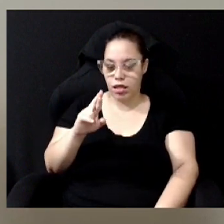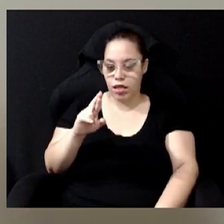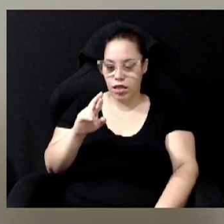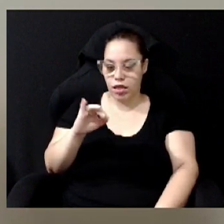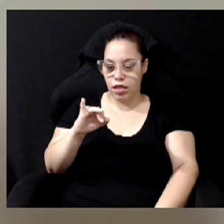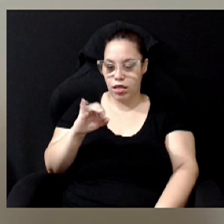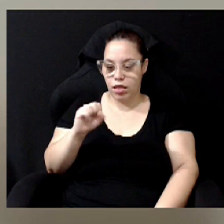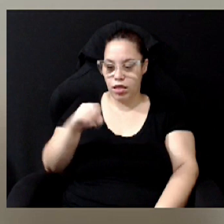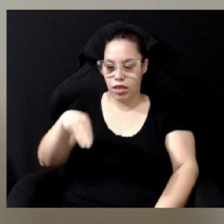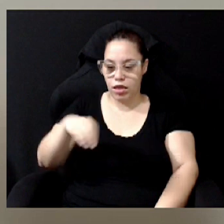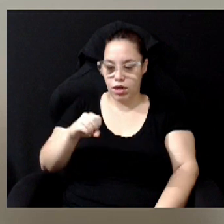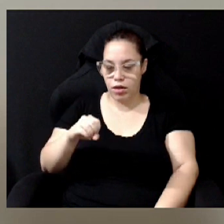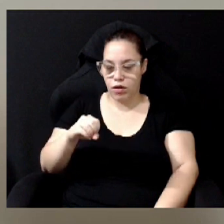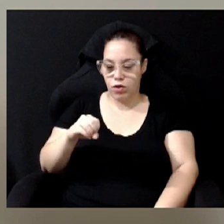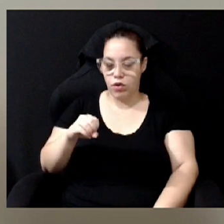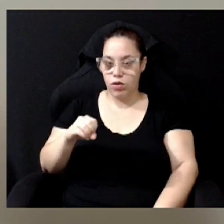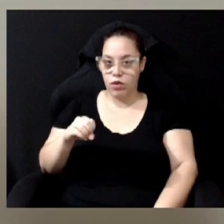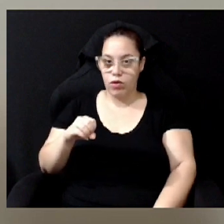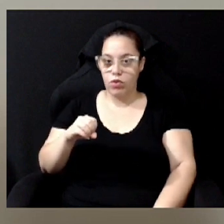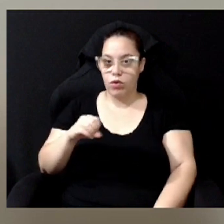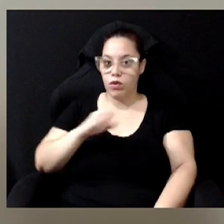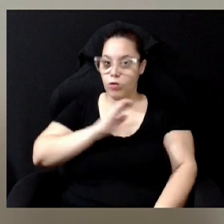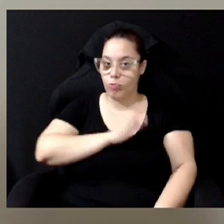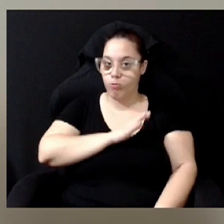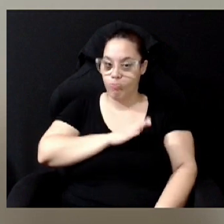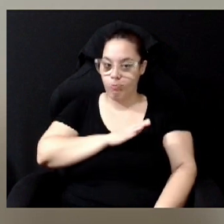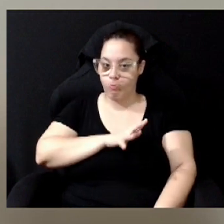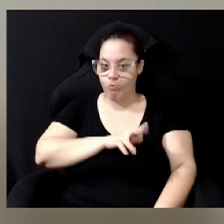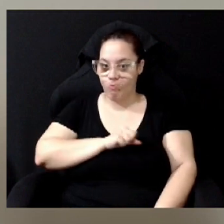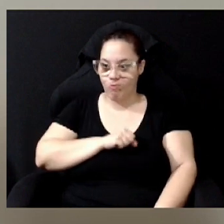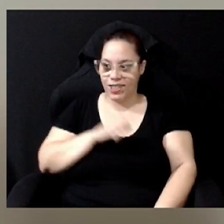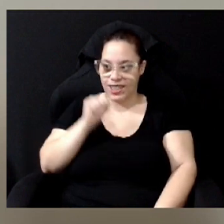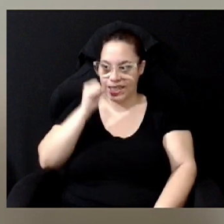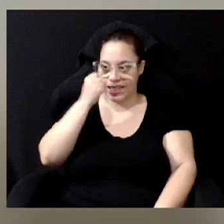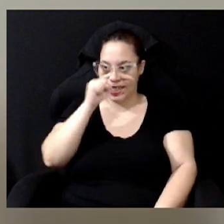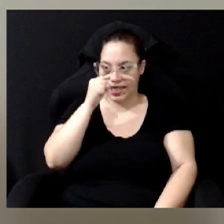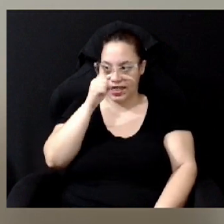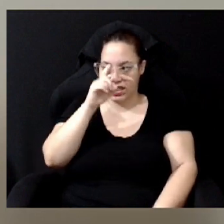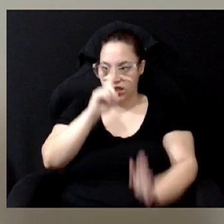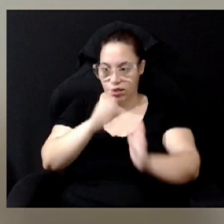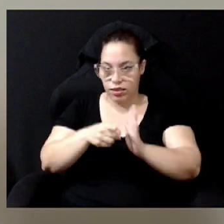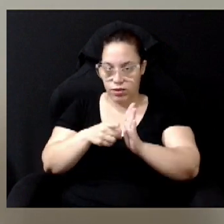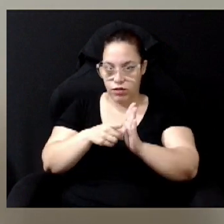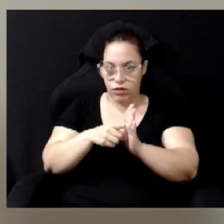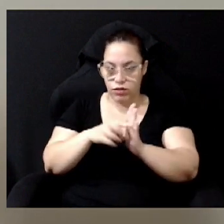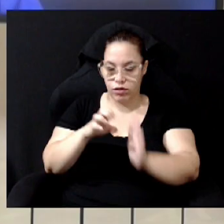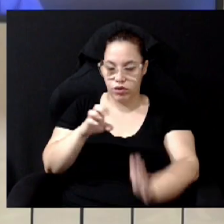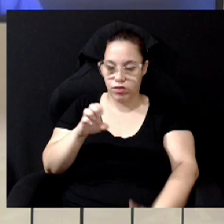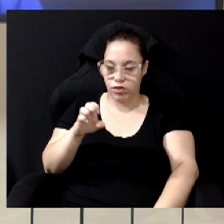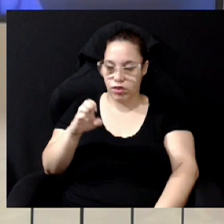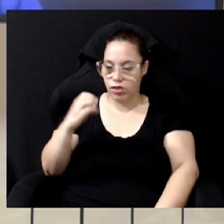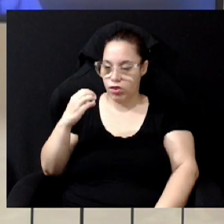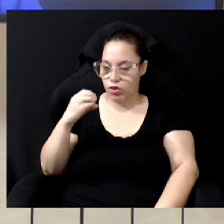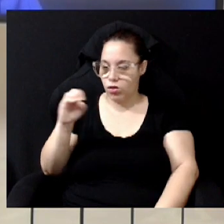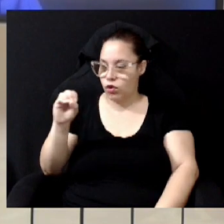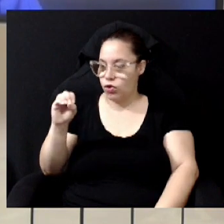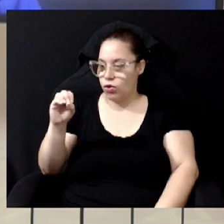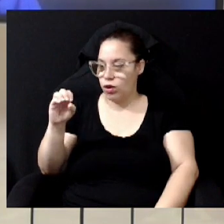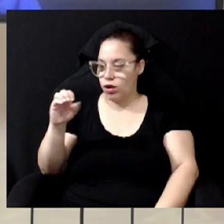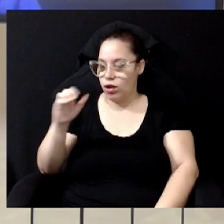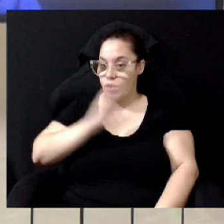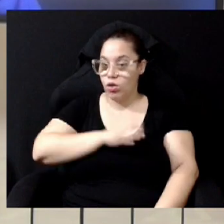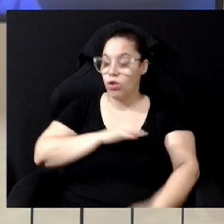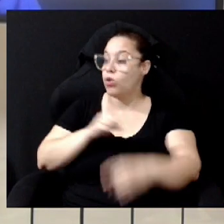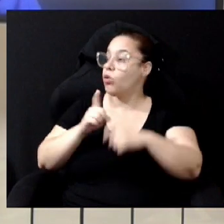para um estágio de estenose, de entupimento grave, e isso é detectado através do ecocardiograma. E doutor, quais são